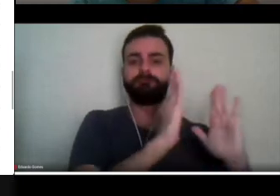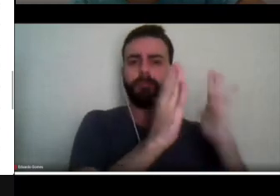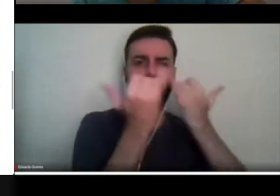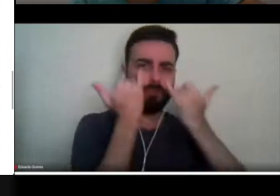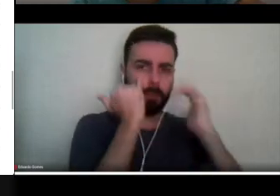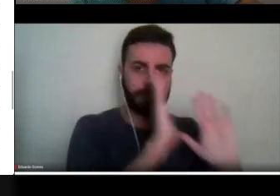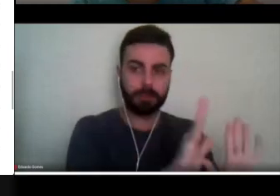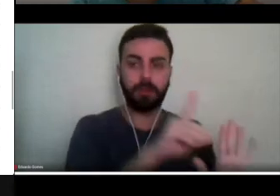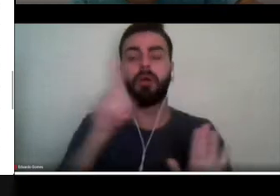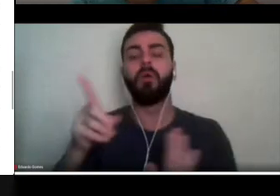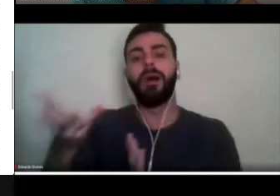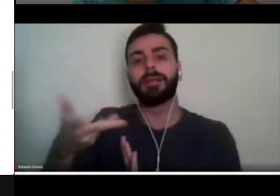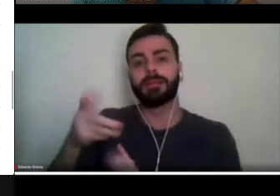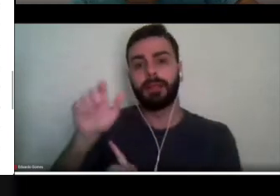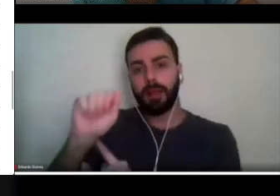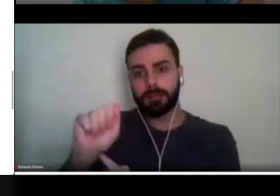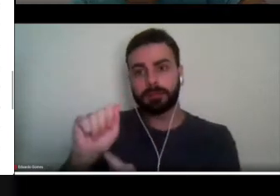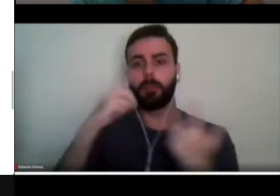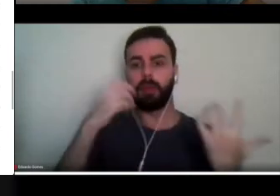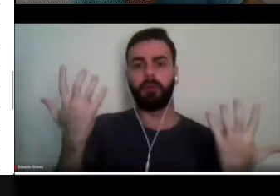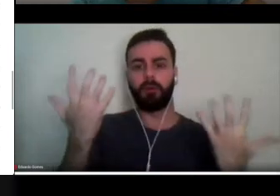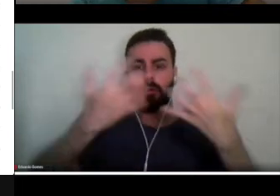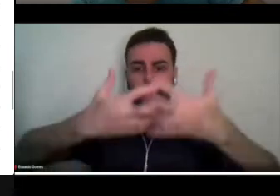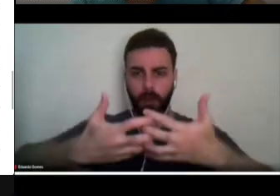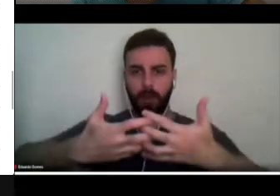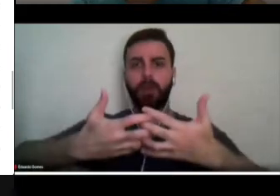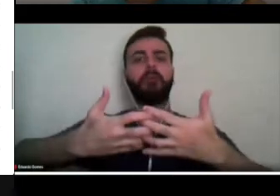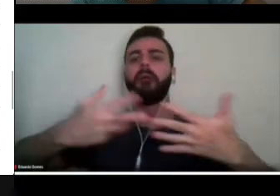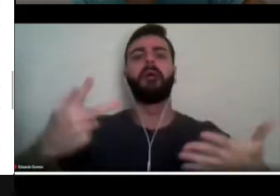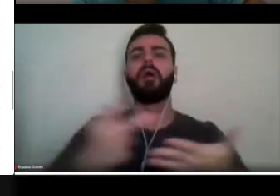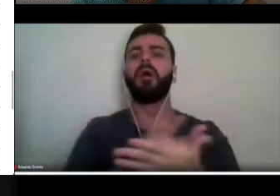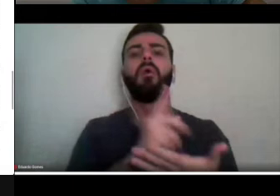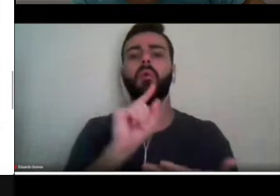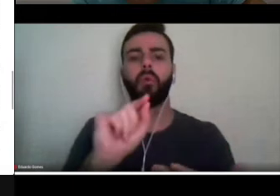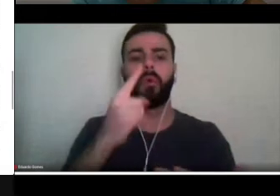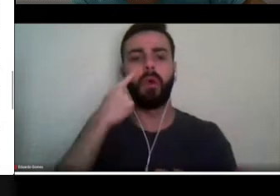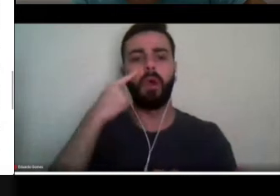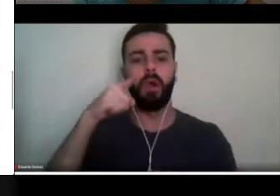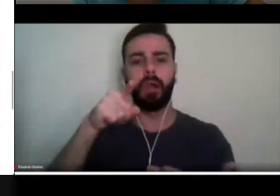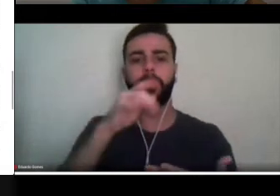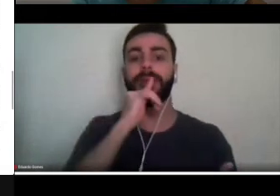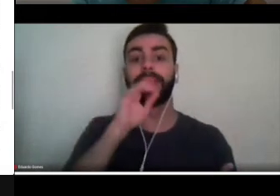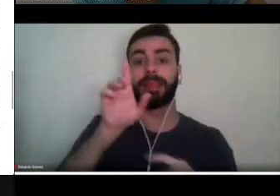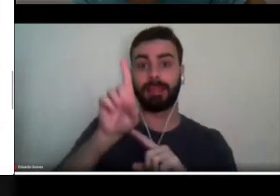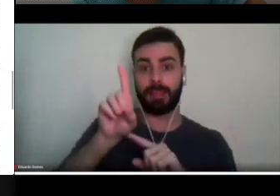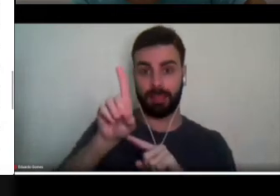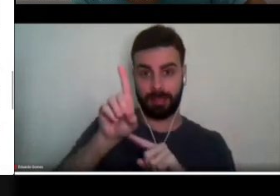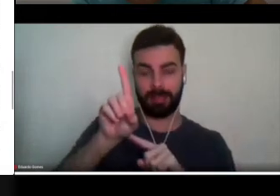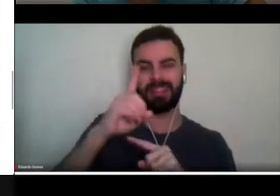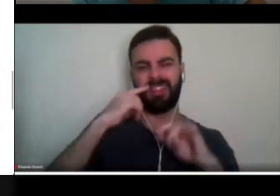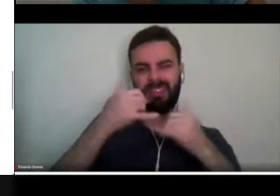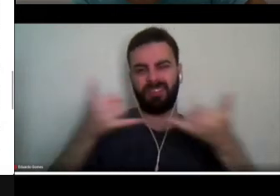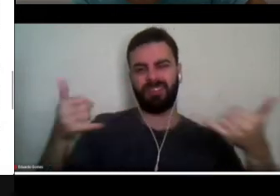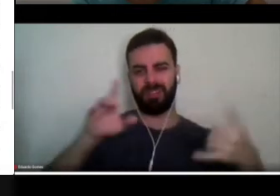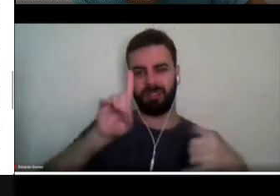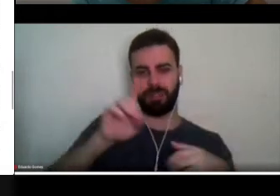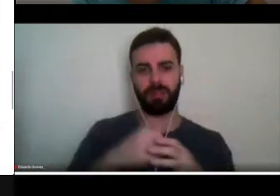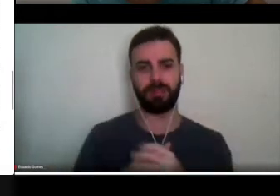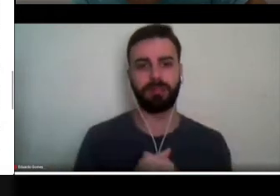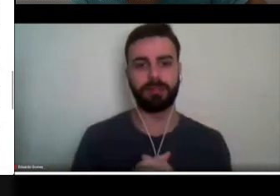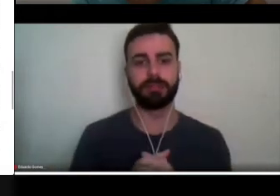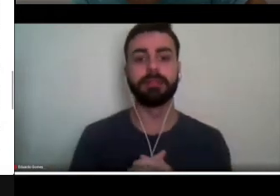por exemplo, né, eu tenho uma aceleração menor que zero e uma